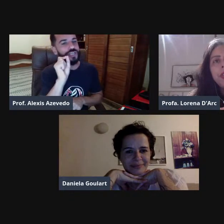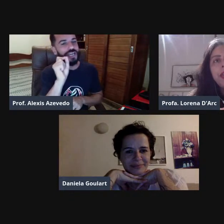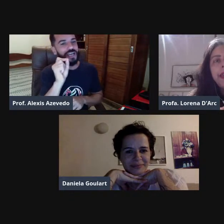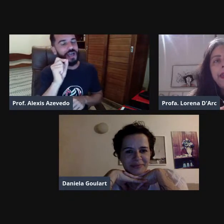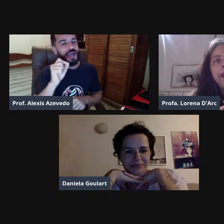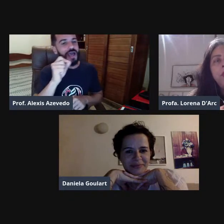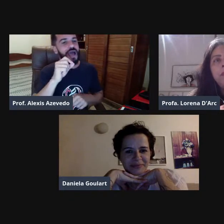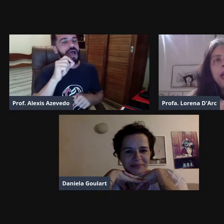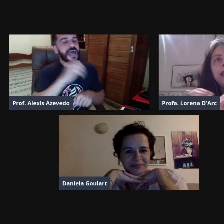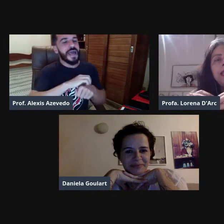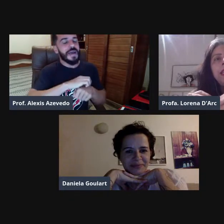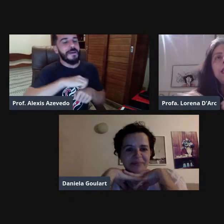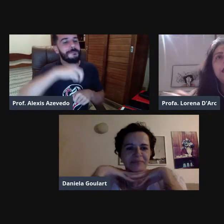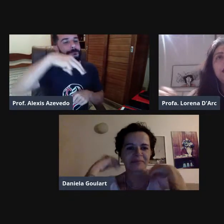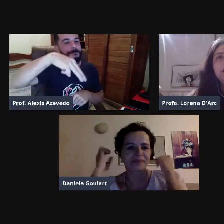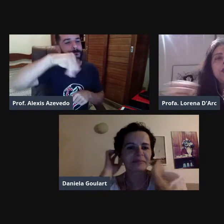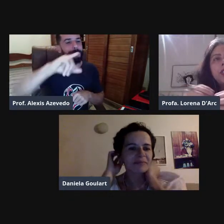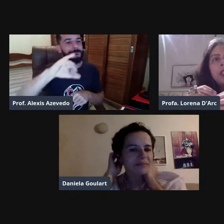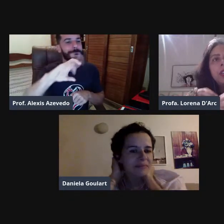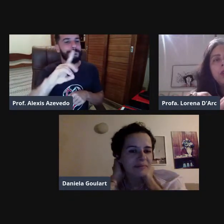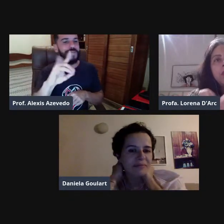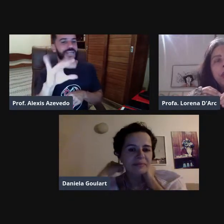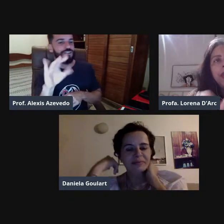ver uma linha